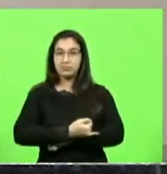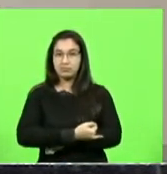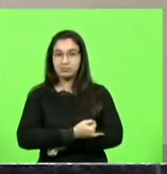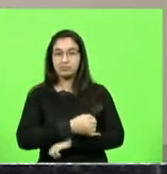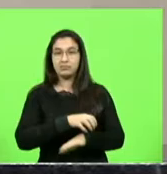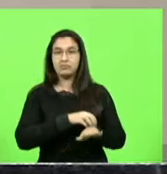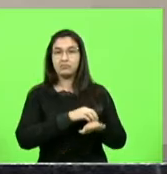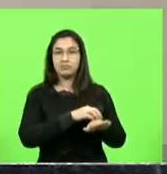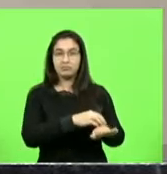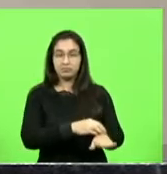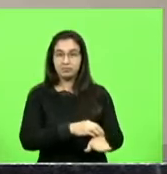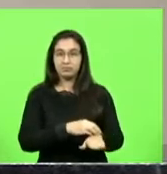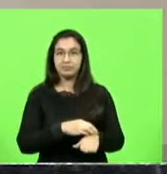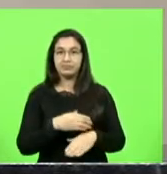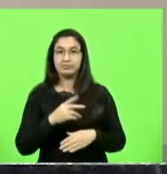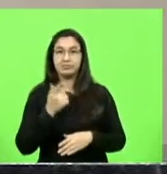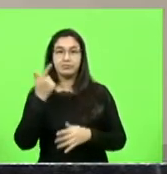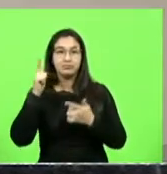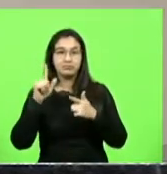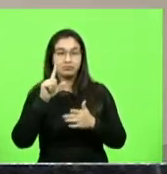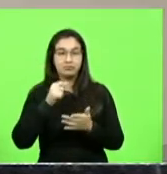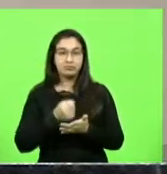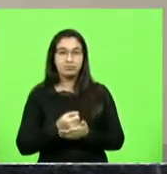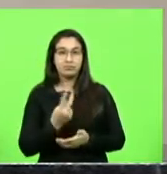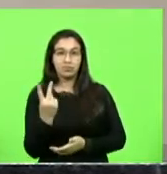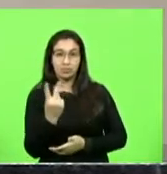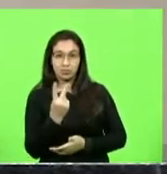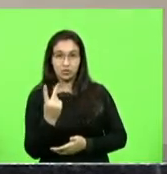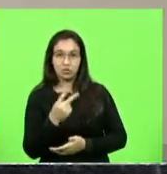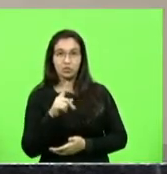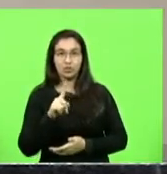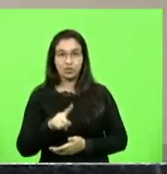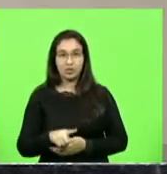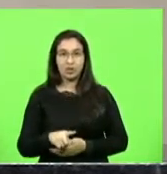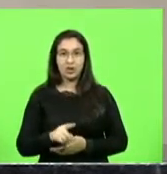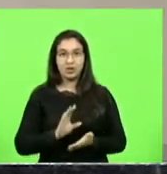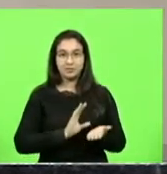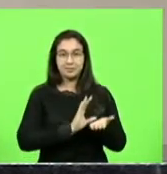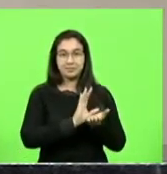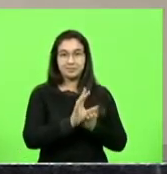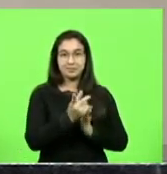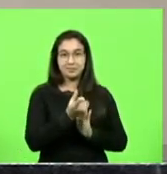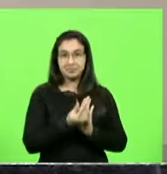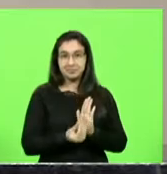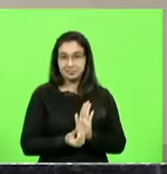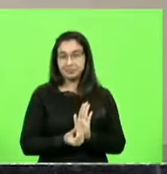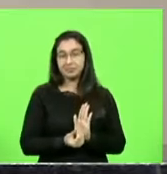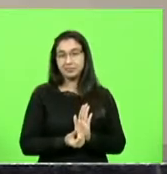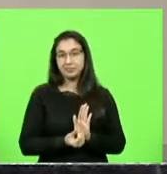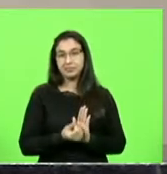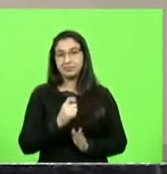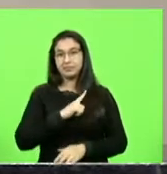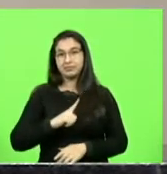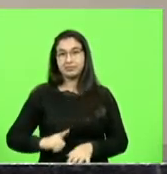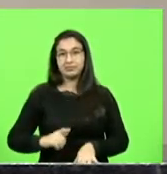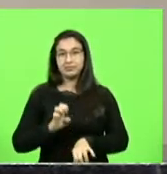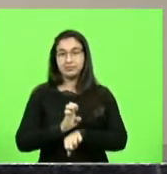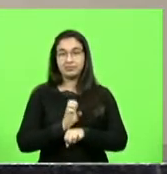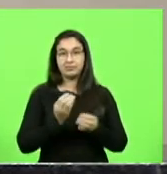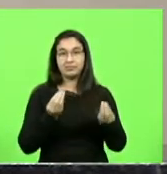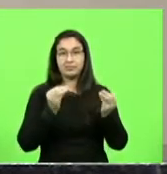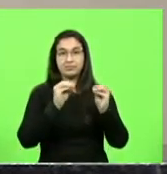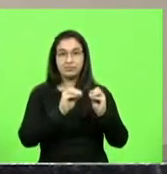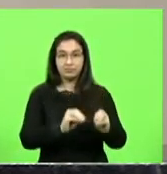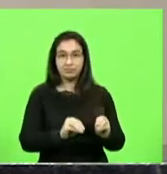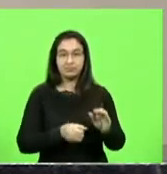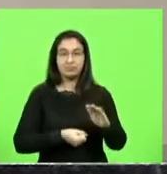outras providências. Os dois vetos referem-se ao repasse de recursos financeiros do Governo do Estado para serem aplicados em rodovias